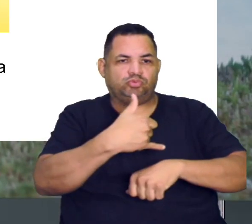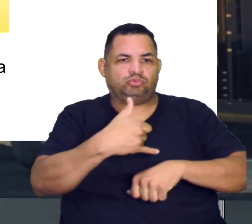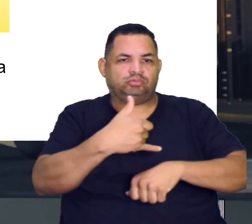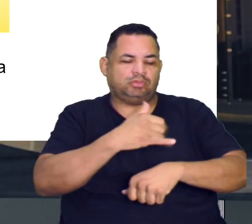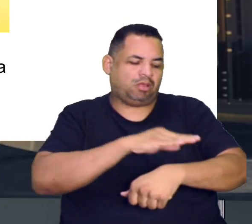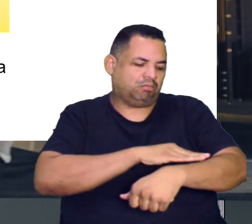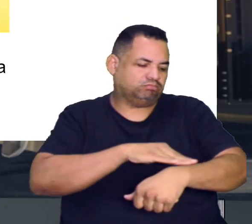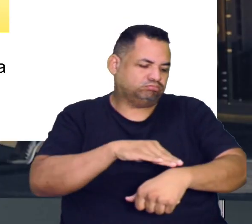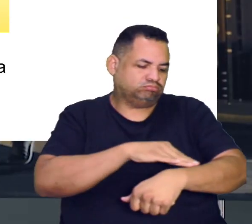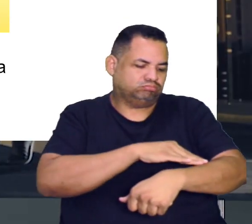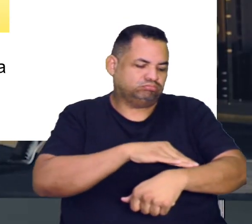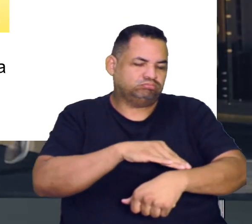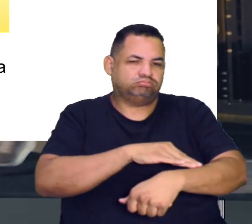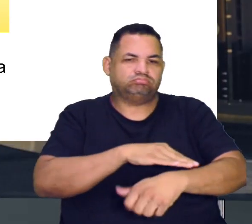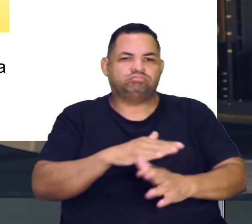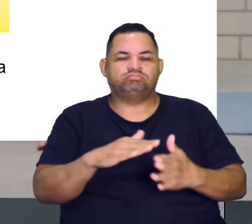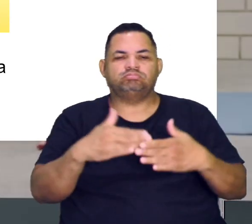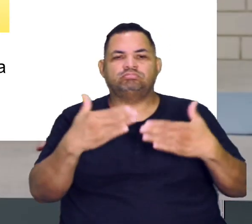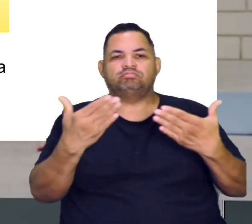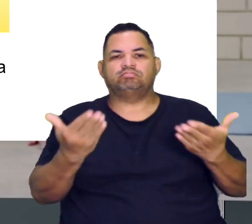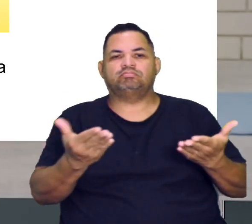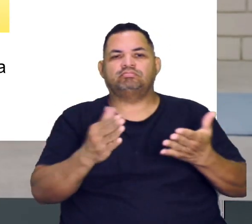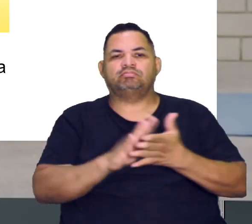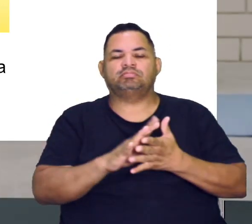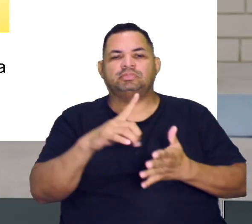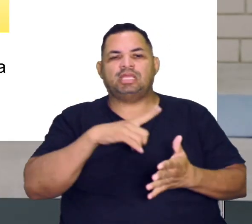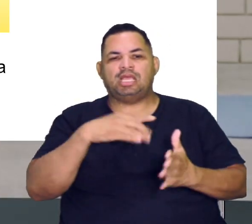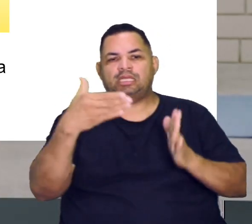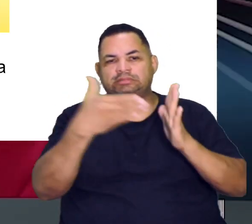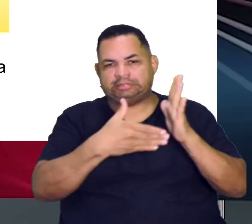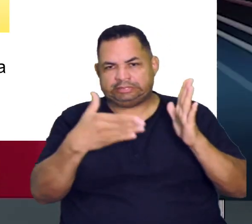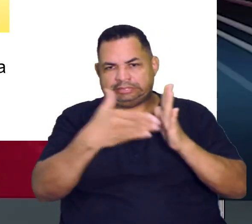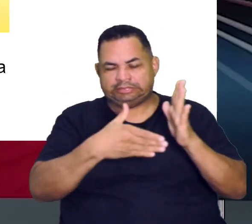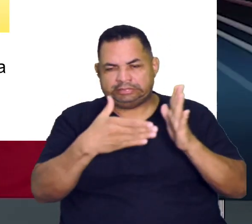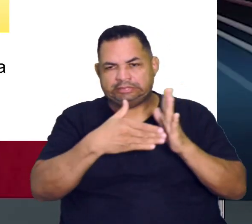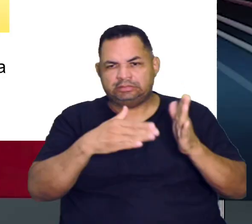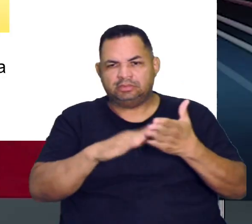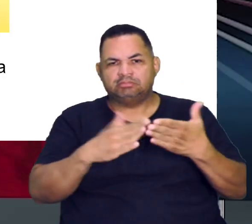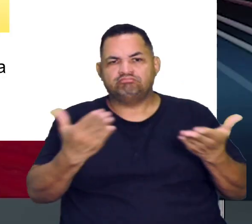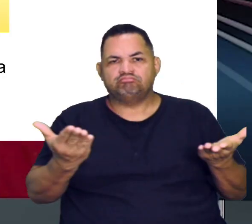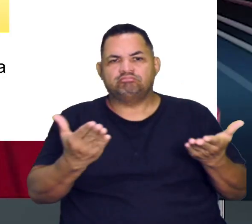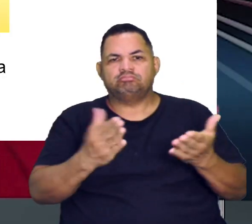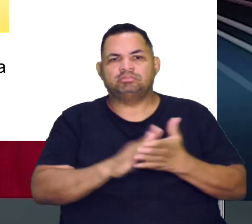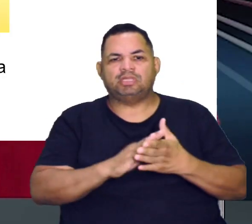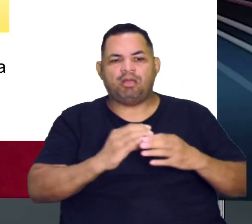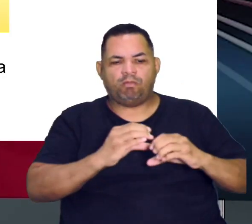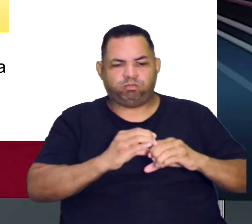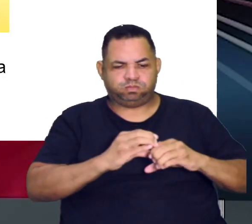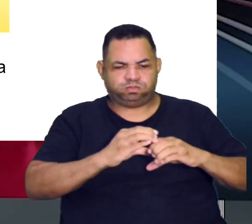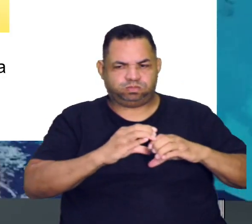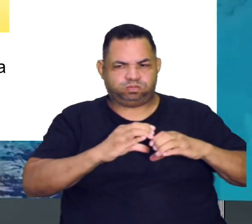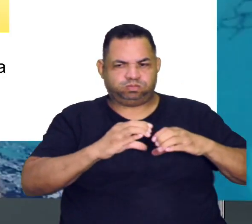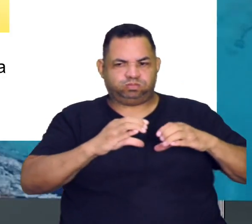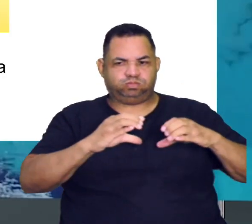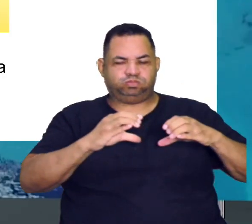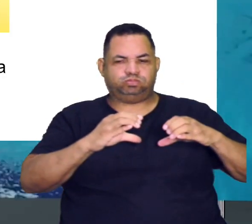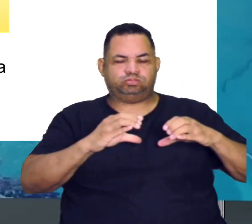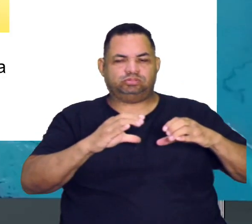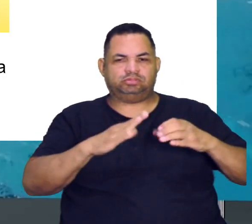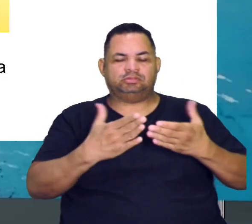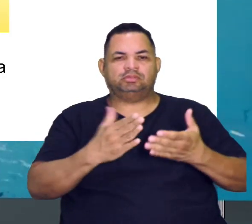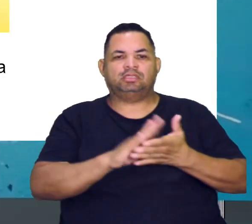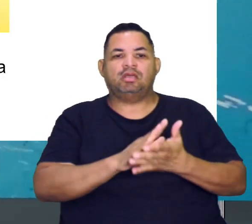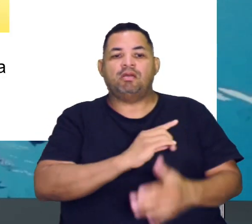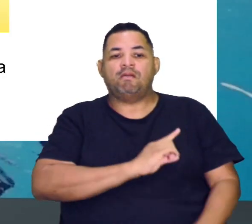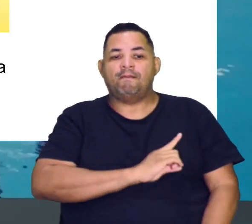da circulação sanguínea. E aí, quando tem essa dificuldade nessa passagem, aí é onde há essa pressão, né? Então, é importante a